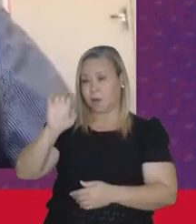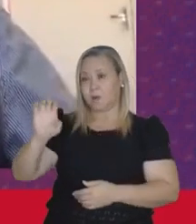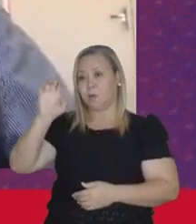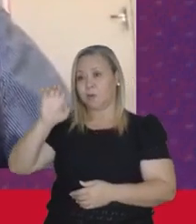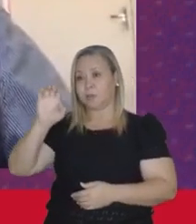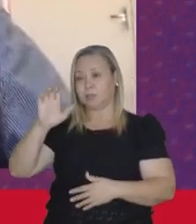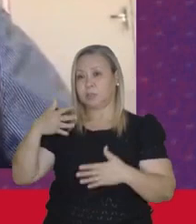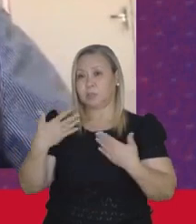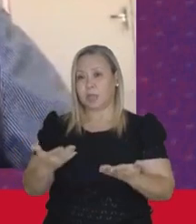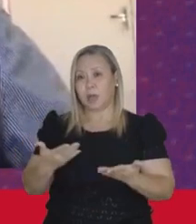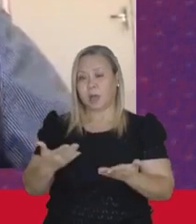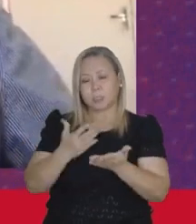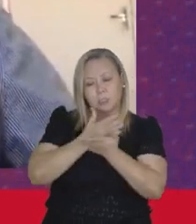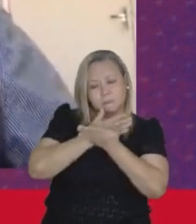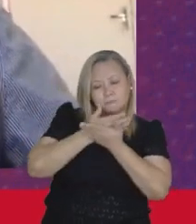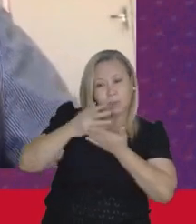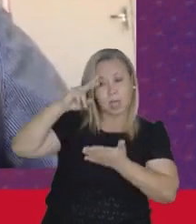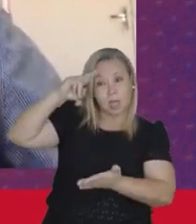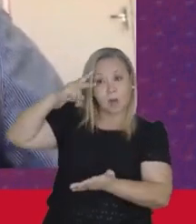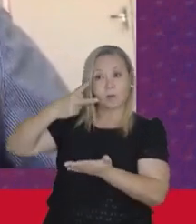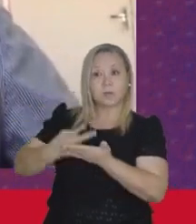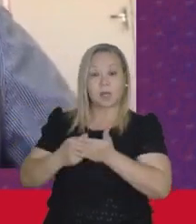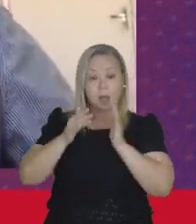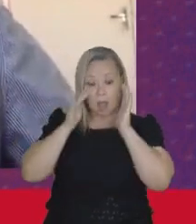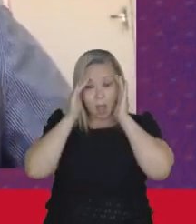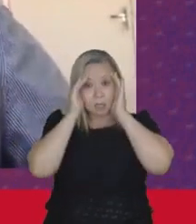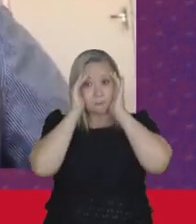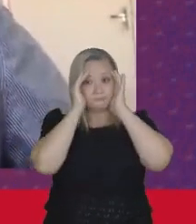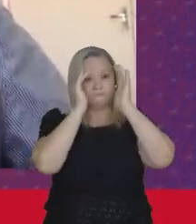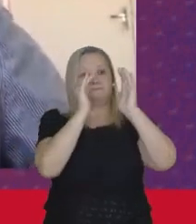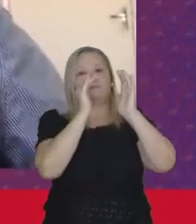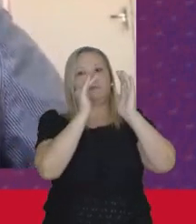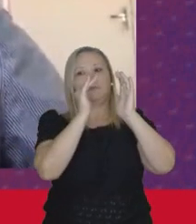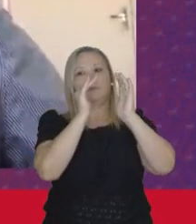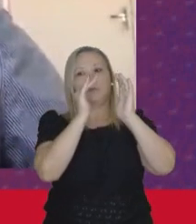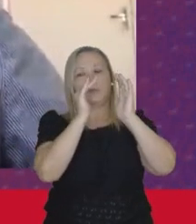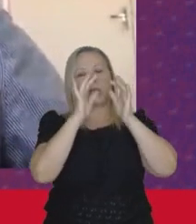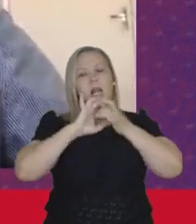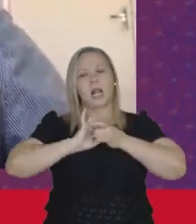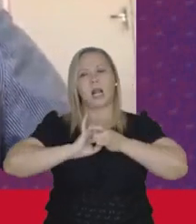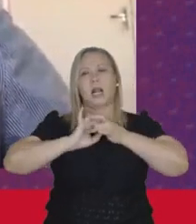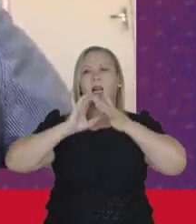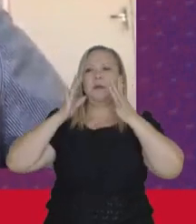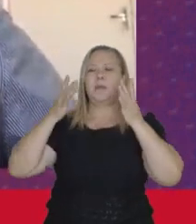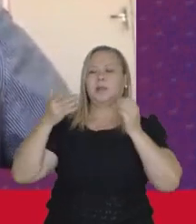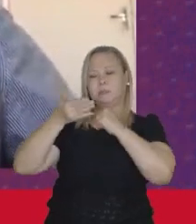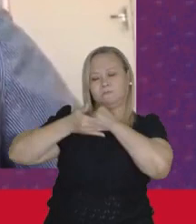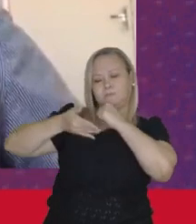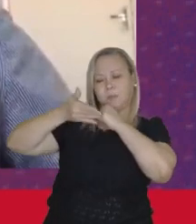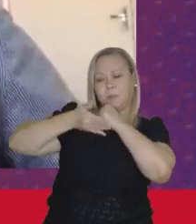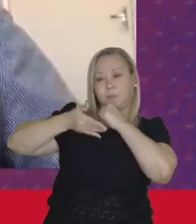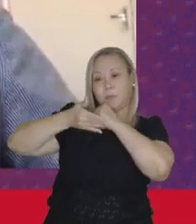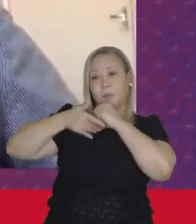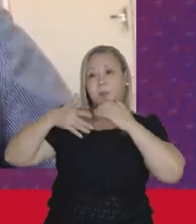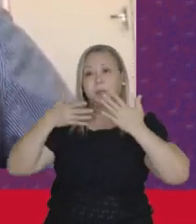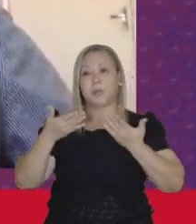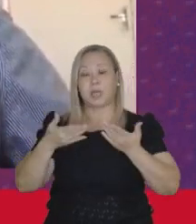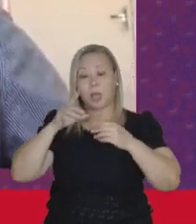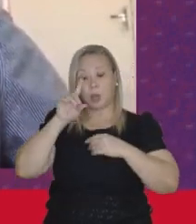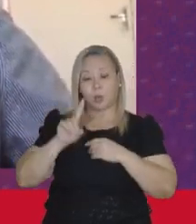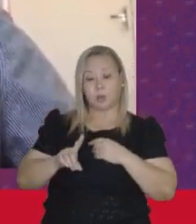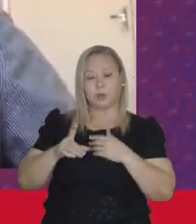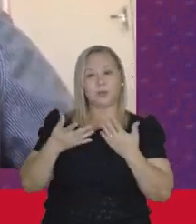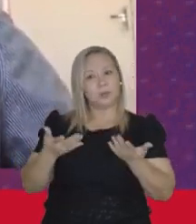partes reconheceram a dignidade, as liberdades fundamentais e os